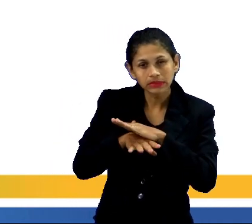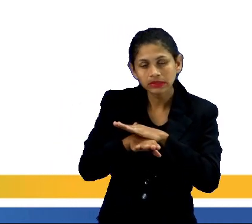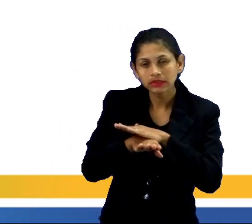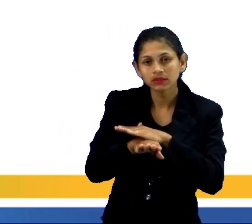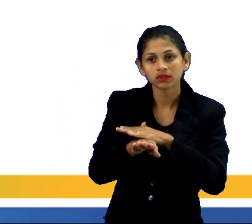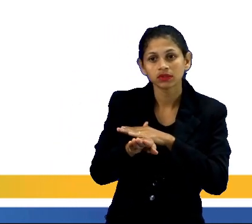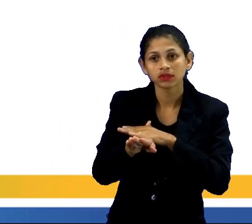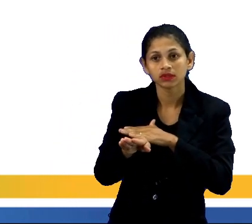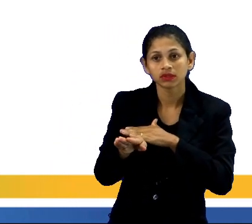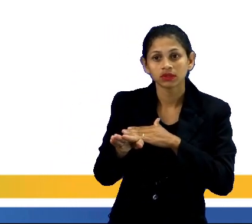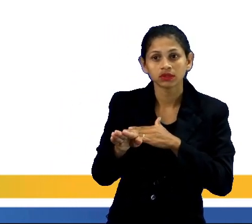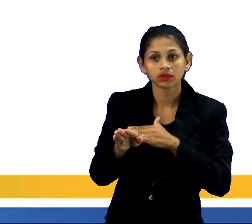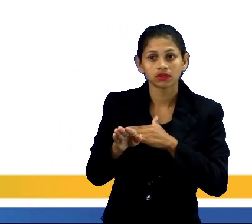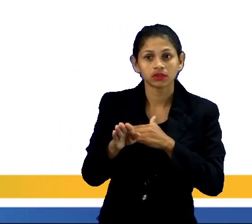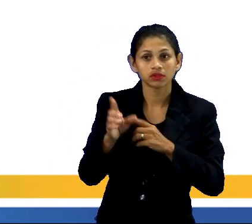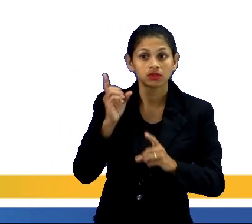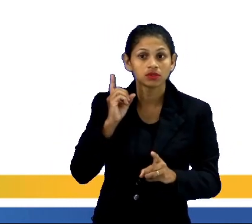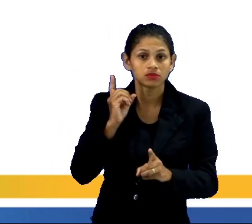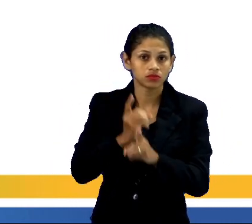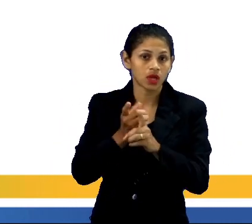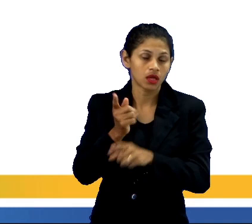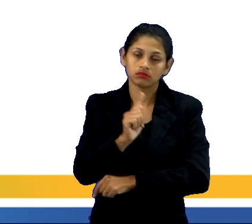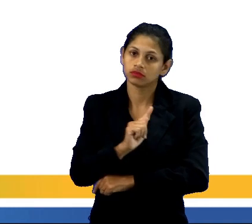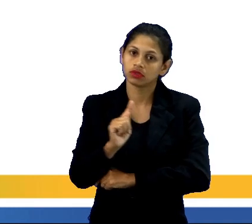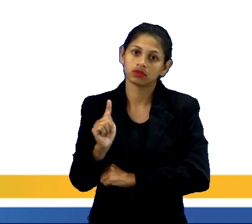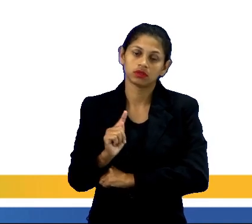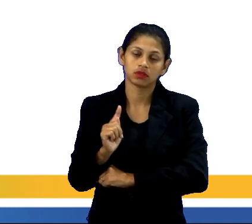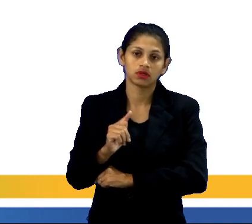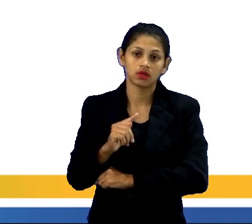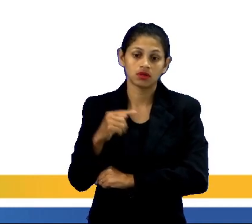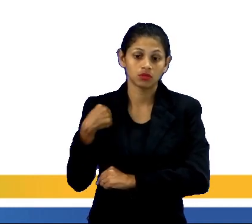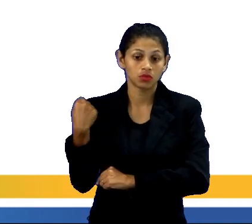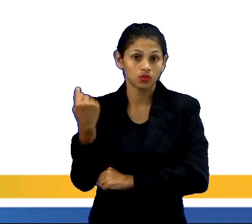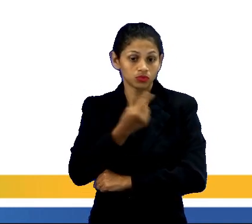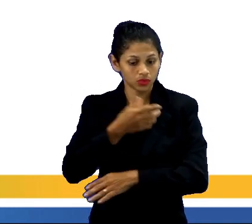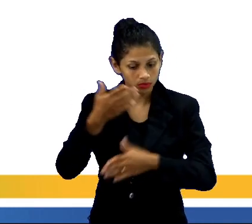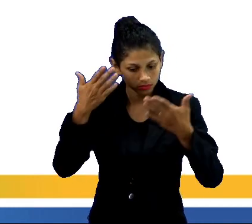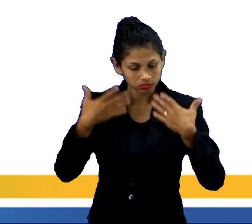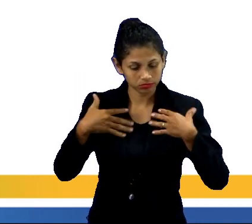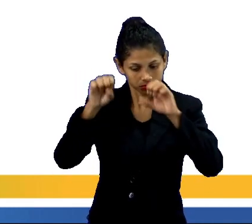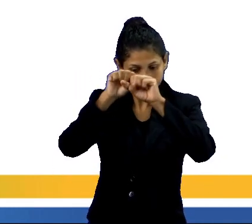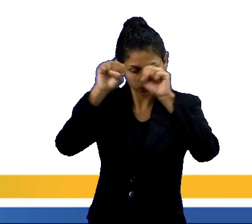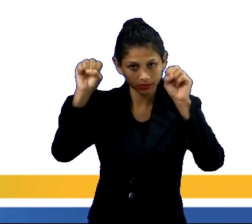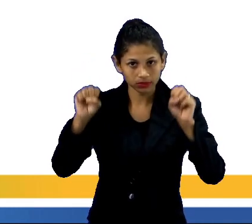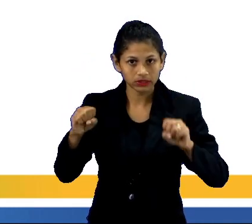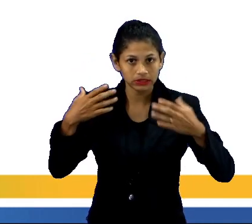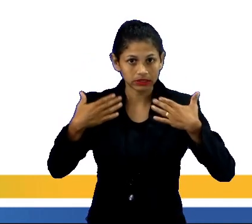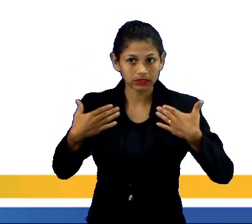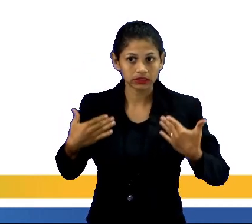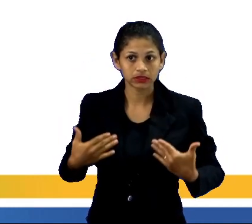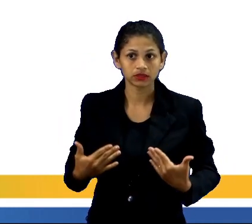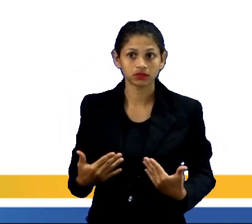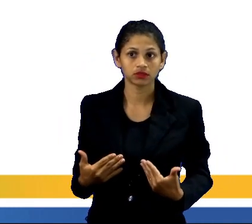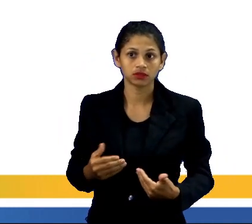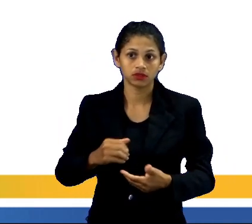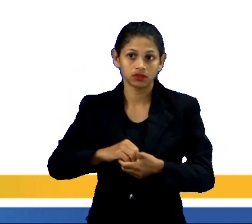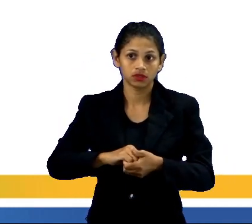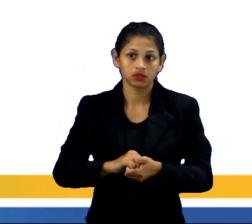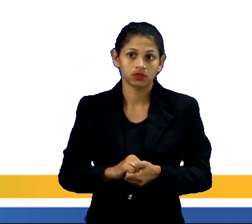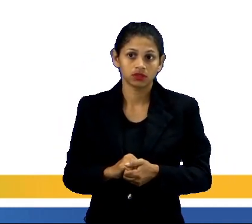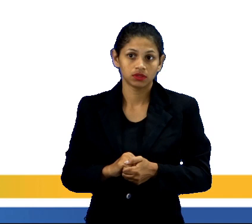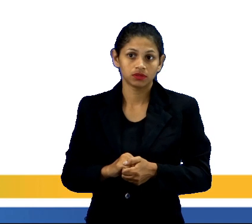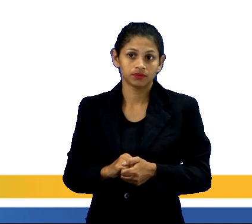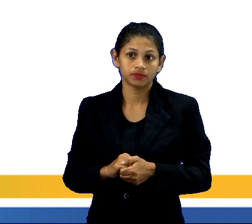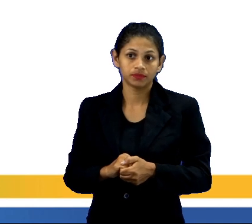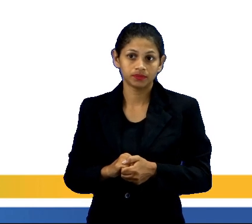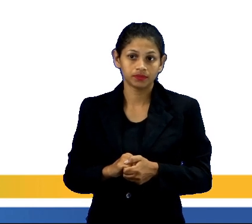a célula do câncer vai usar o quê? Esse marcador aqui em sua superfície, que é esse daqui, que vai encaixar ali no checkpoint de